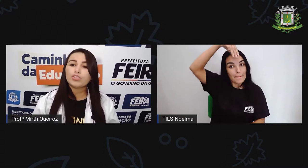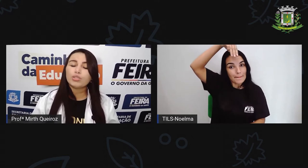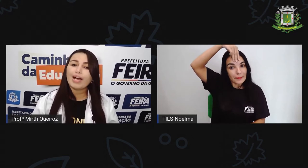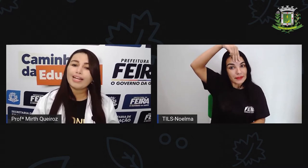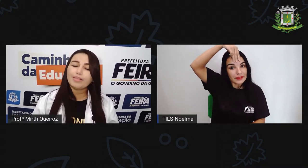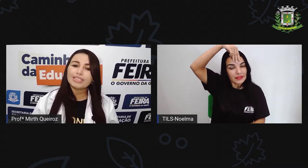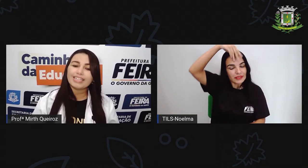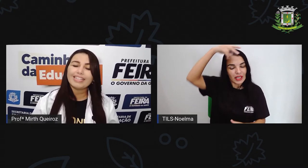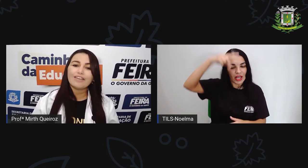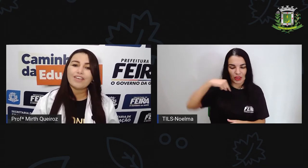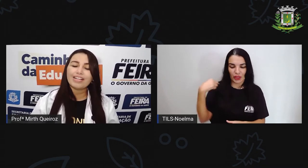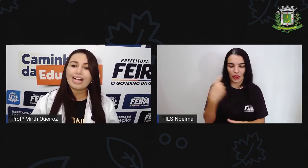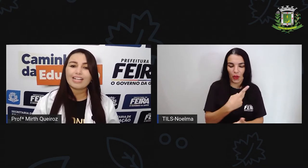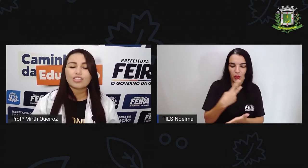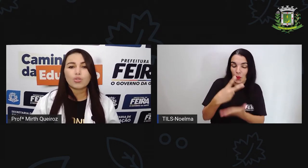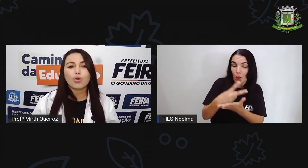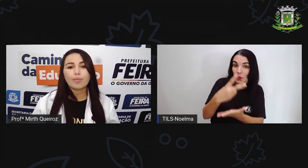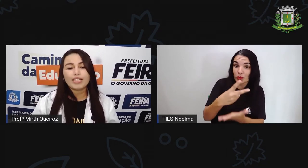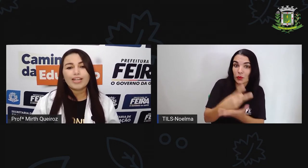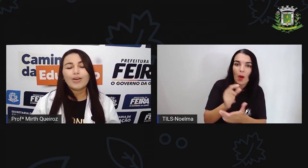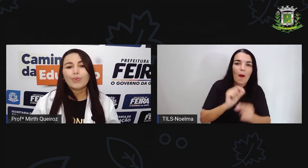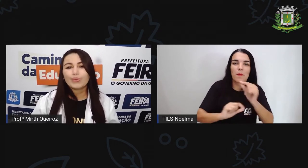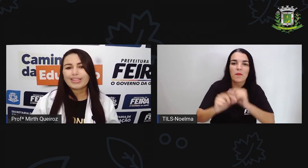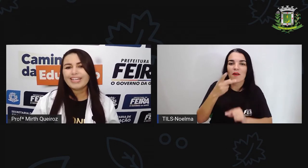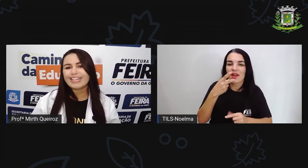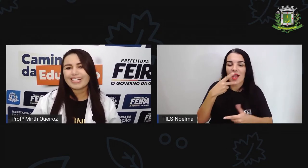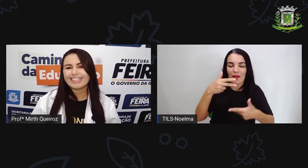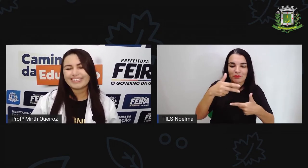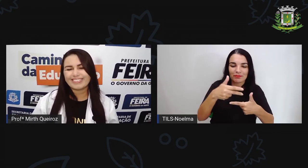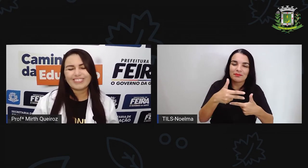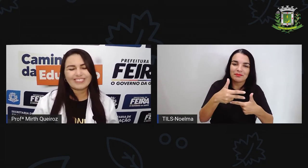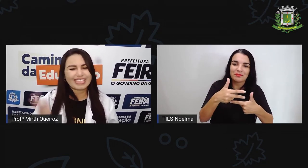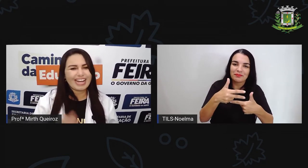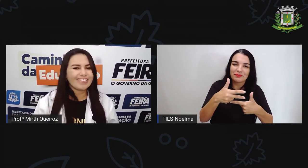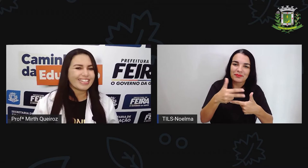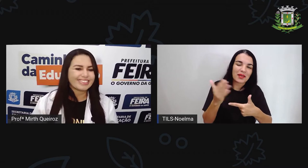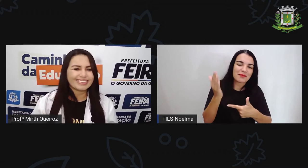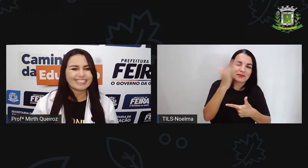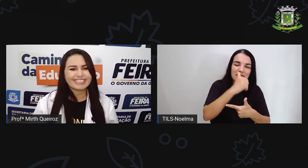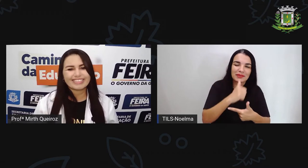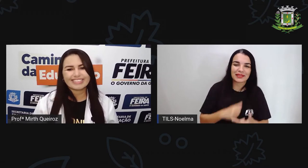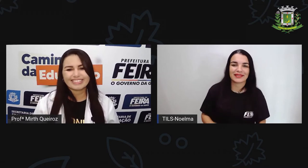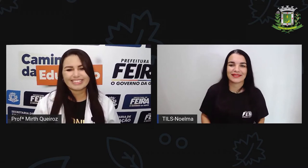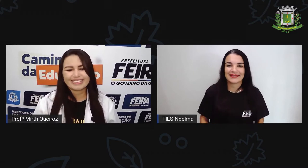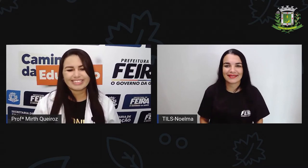continuaremos a falar sobre o tangram. Vamos à aula?